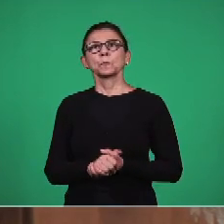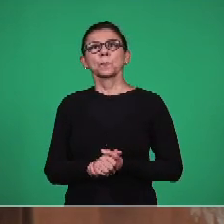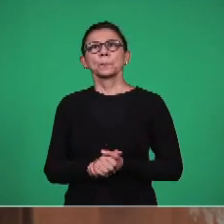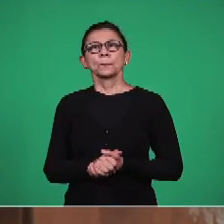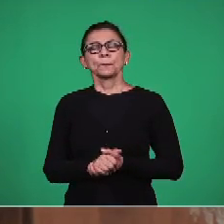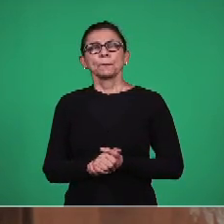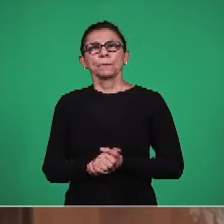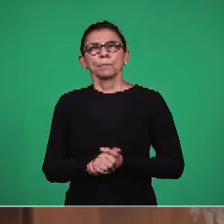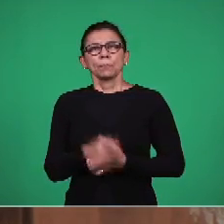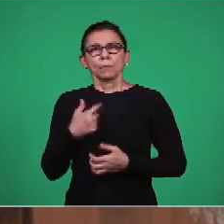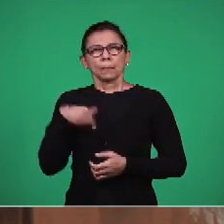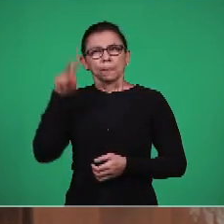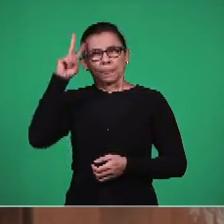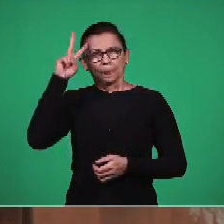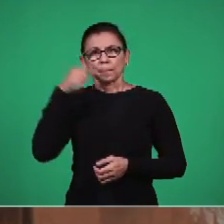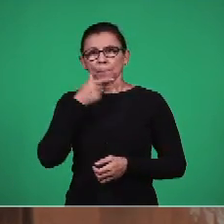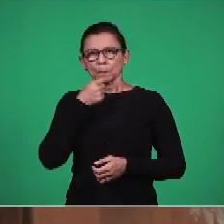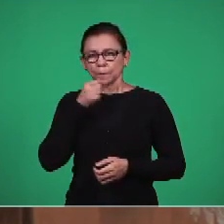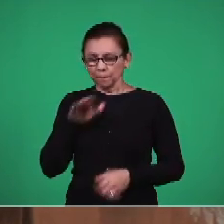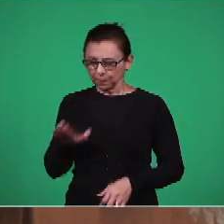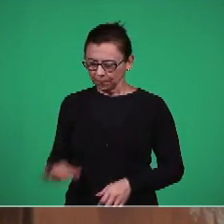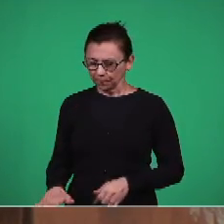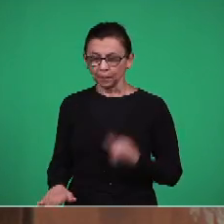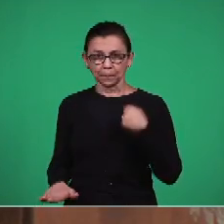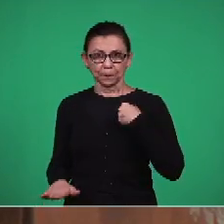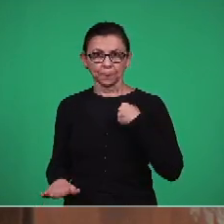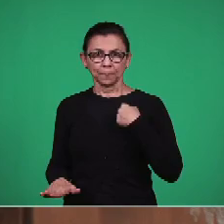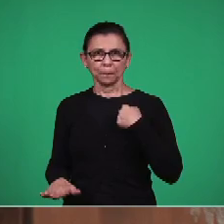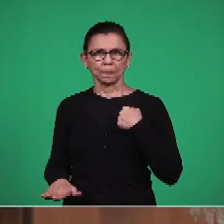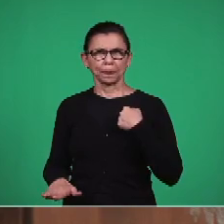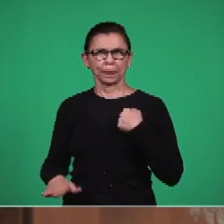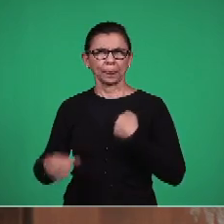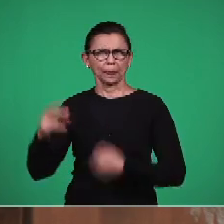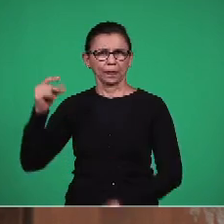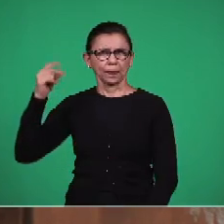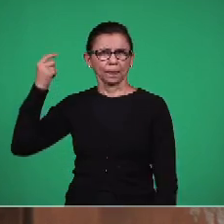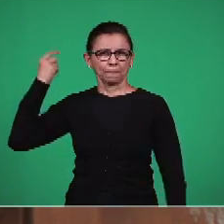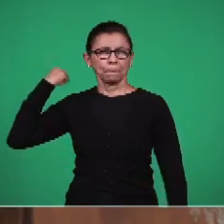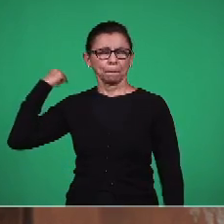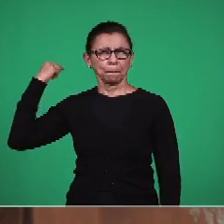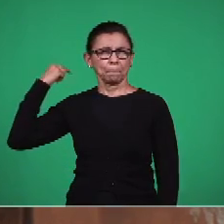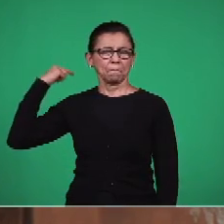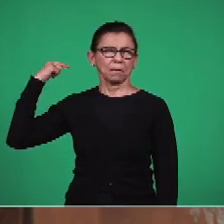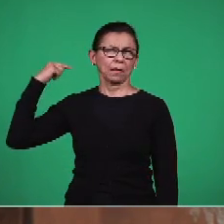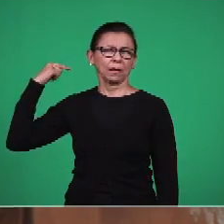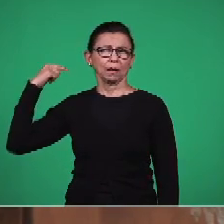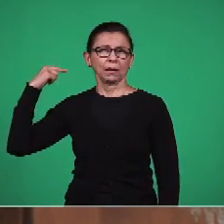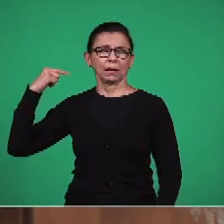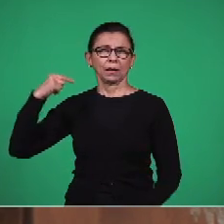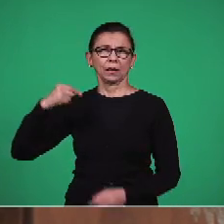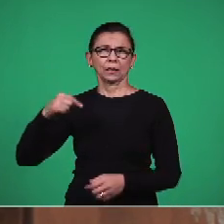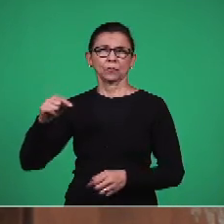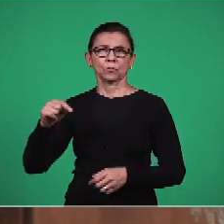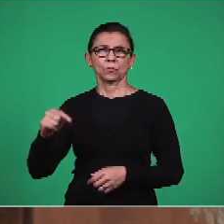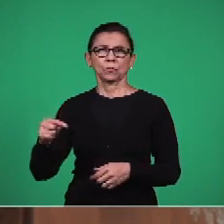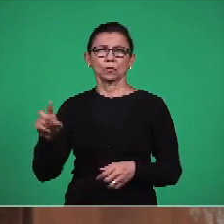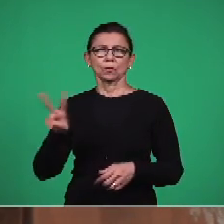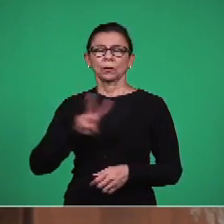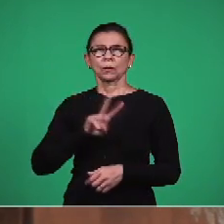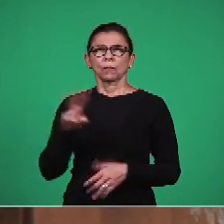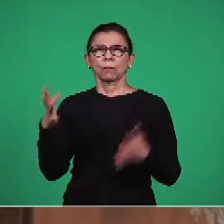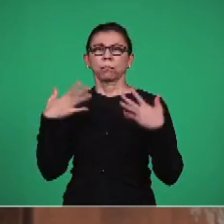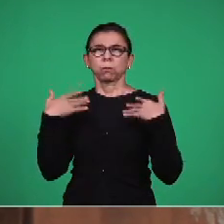lembro, menino, essa época de começo de ano, por exemplo, o verão, era cardumes